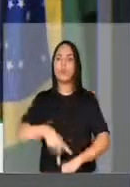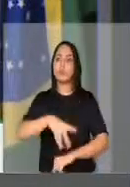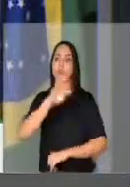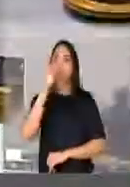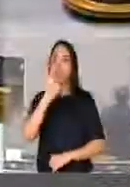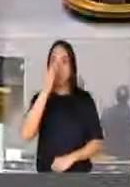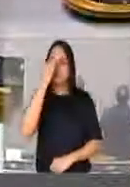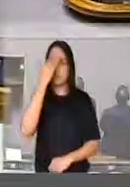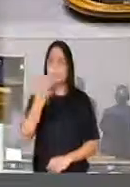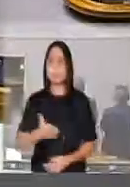muito obrigado obrigado